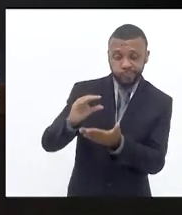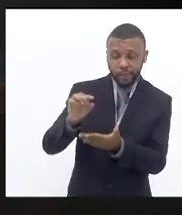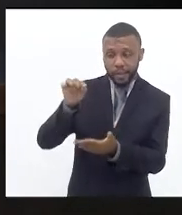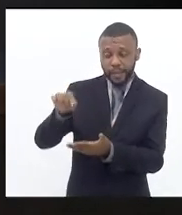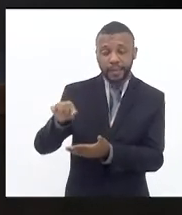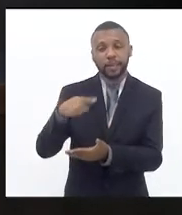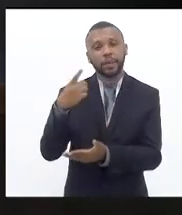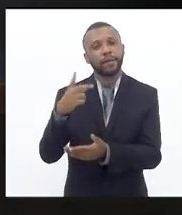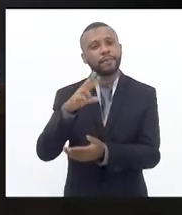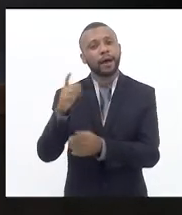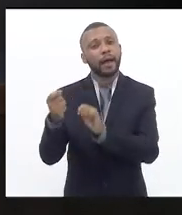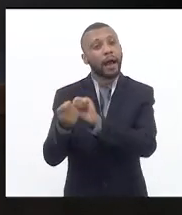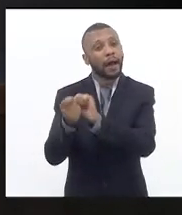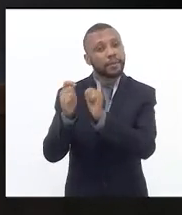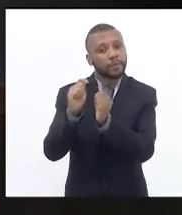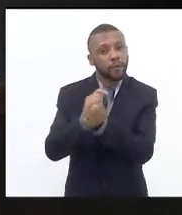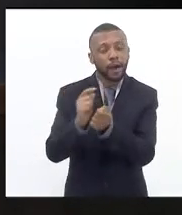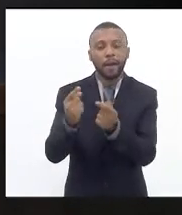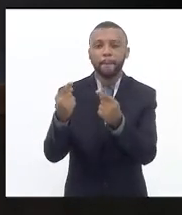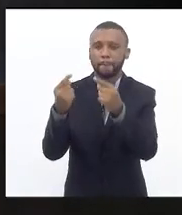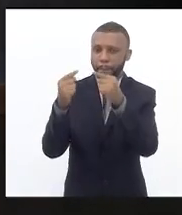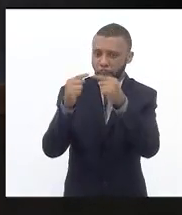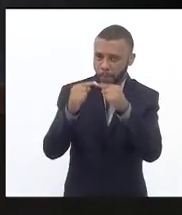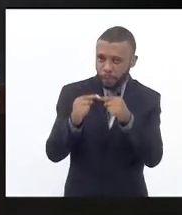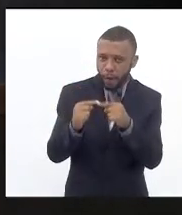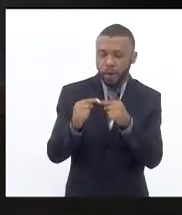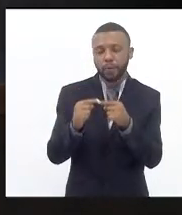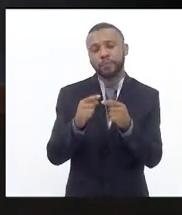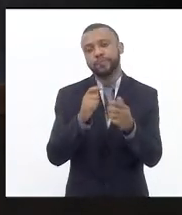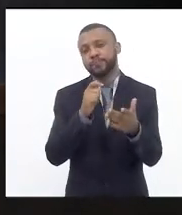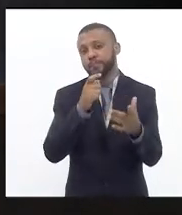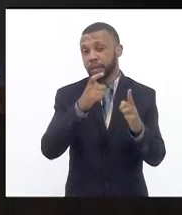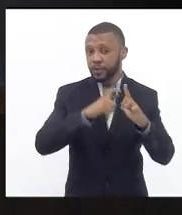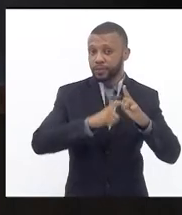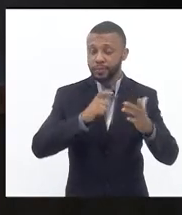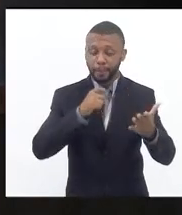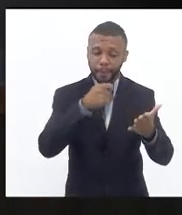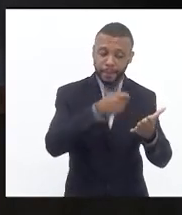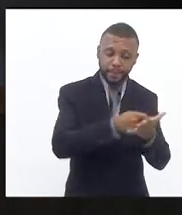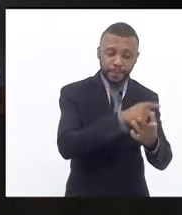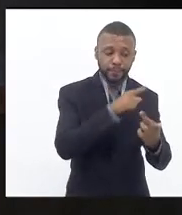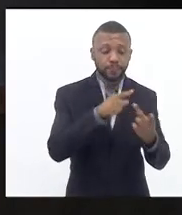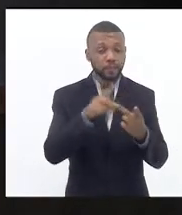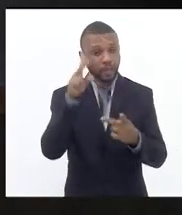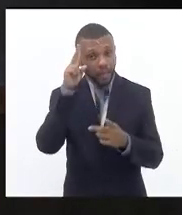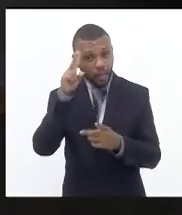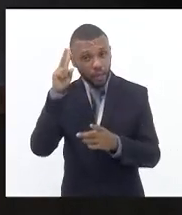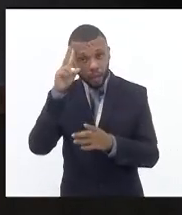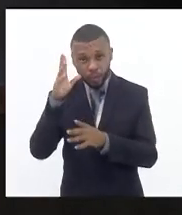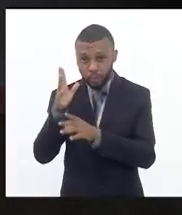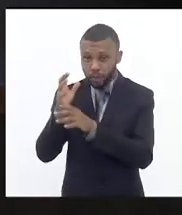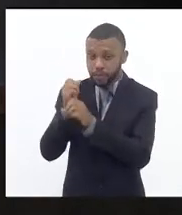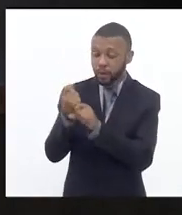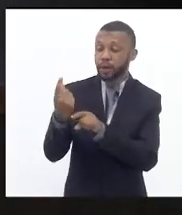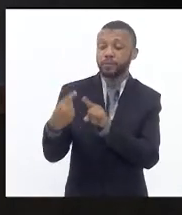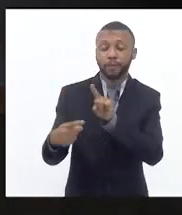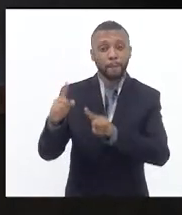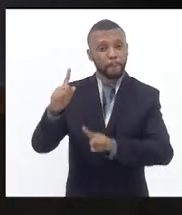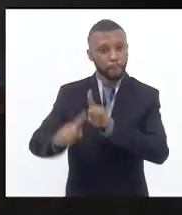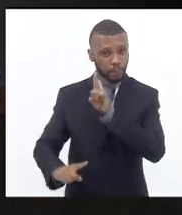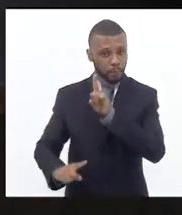a de quando todos esses pontos tanto do pagamento da dívida quanto a nossa história de desenvolvimento